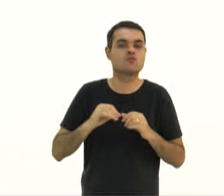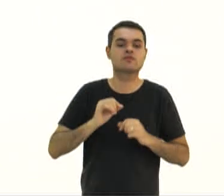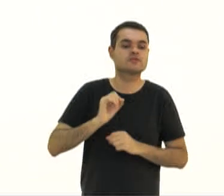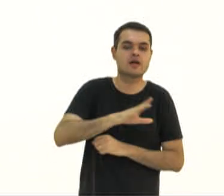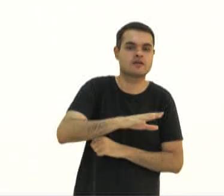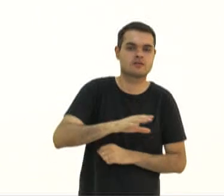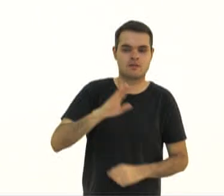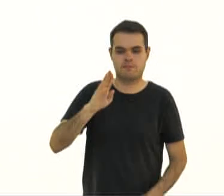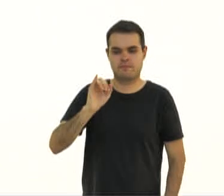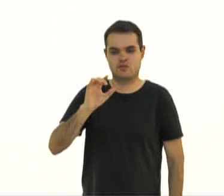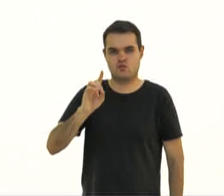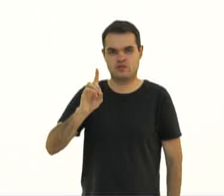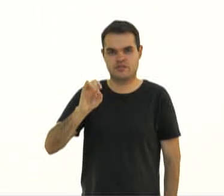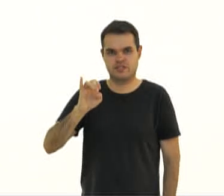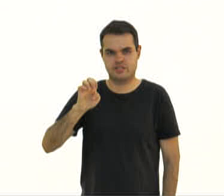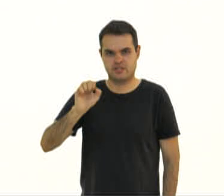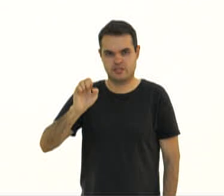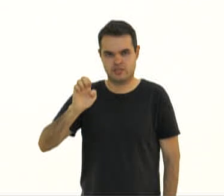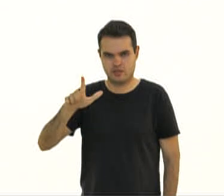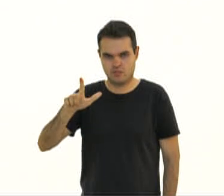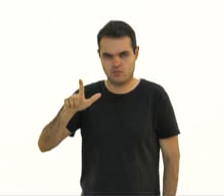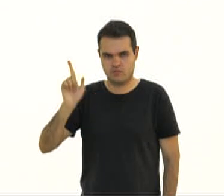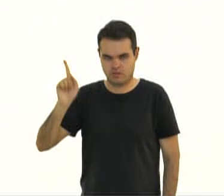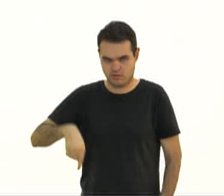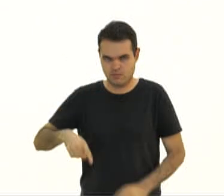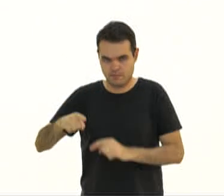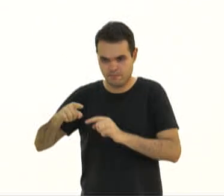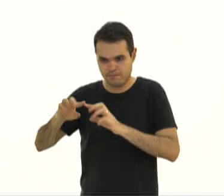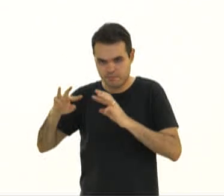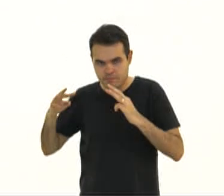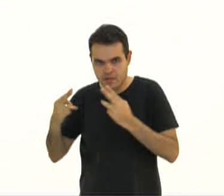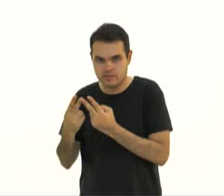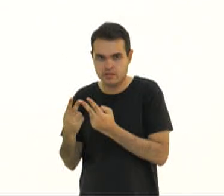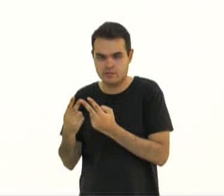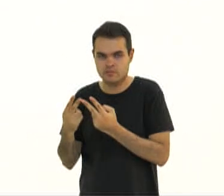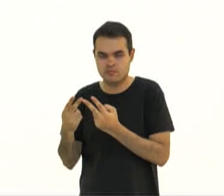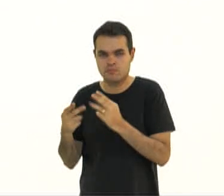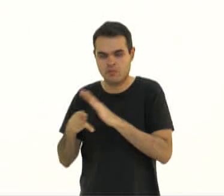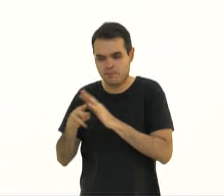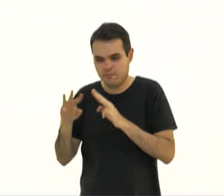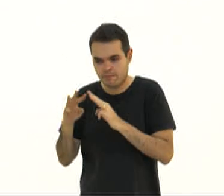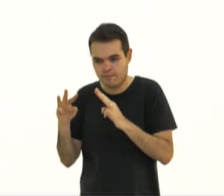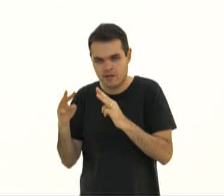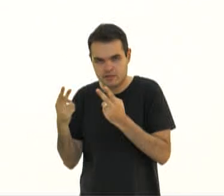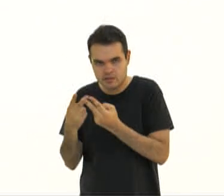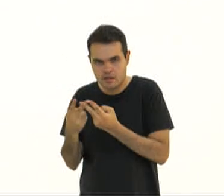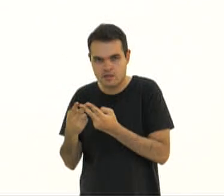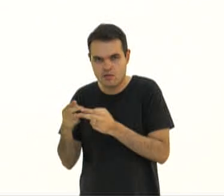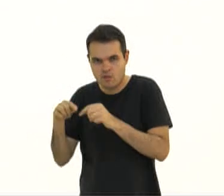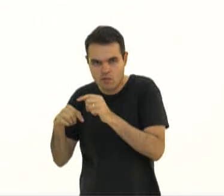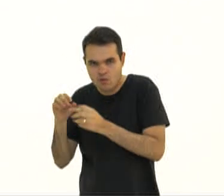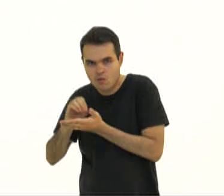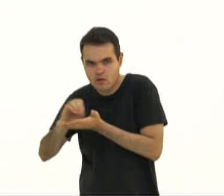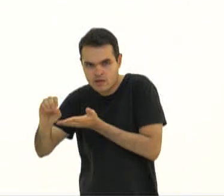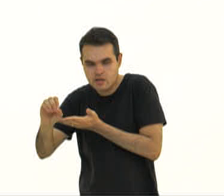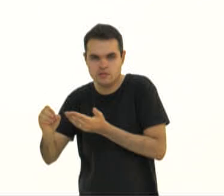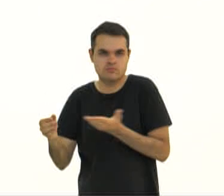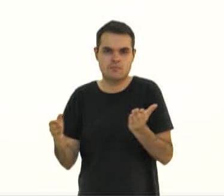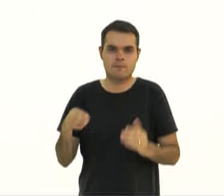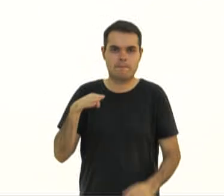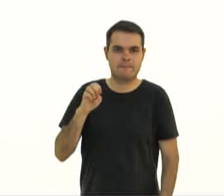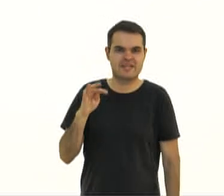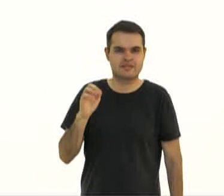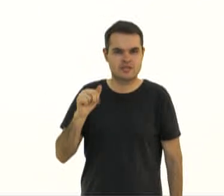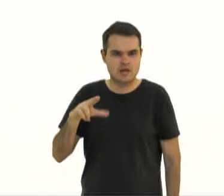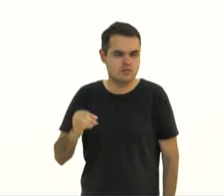É o biodiesel, obtido a partir da decomposição da matéria orgânica e ou por fermentação na presença do oxigênio. O metano,